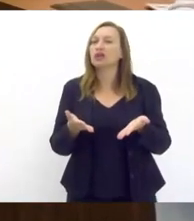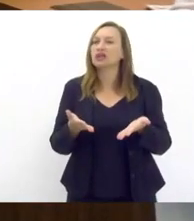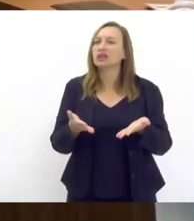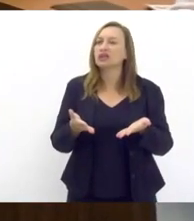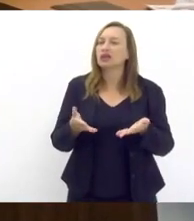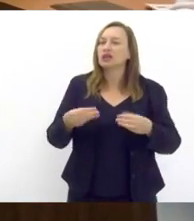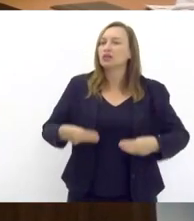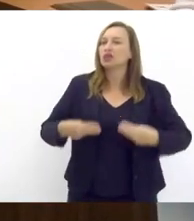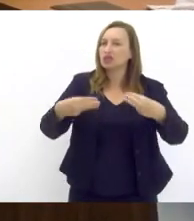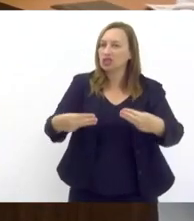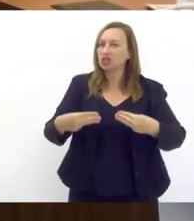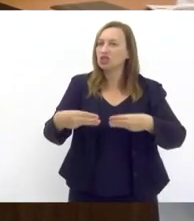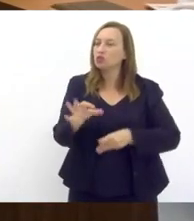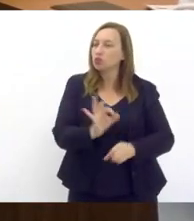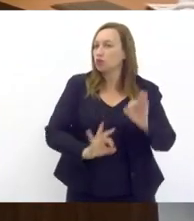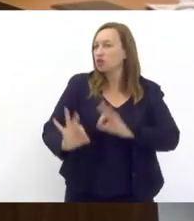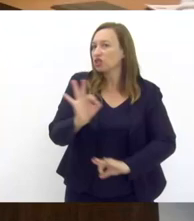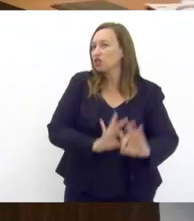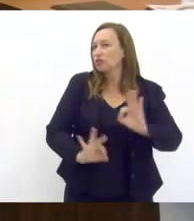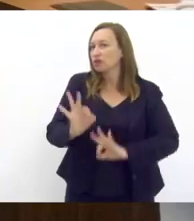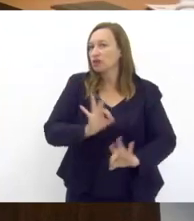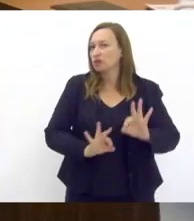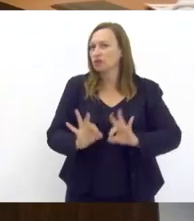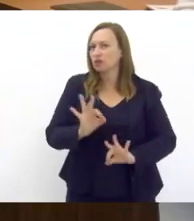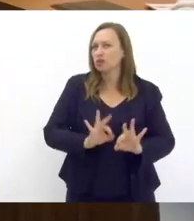atual ministra do Planejamento.